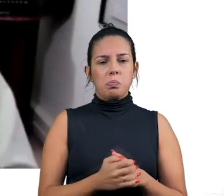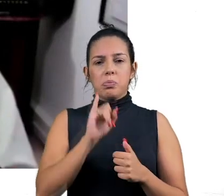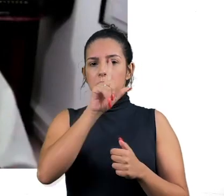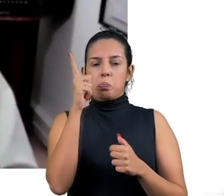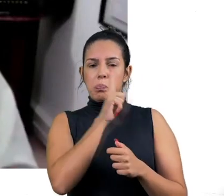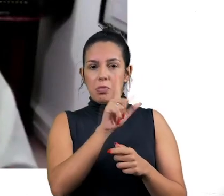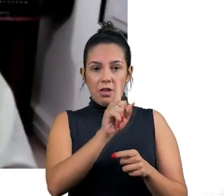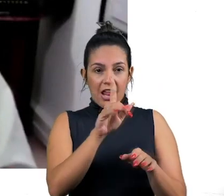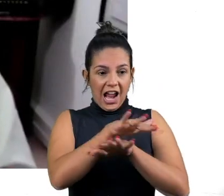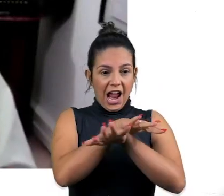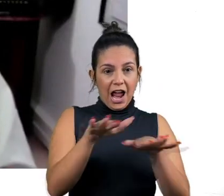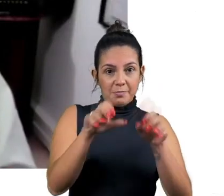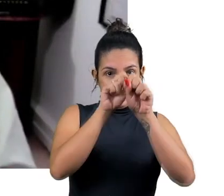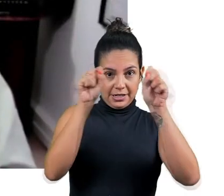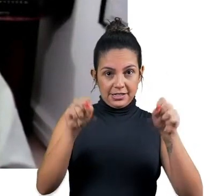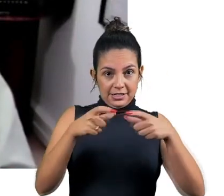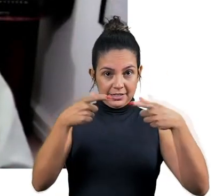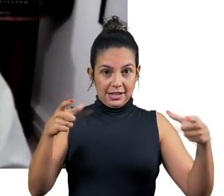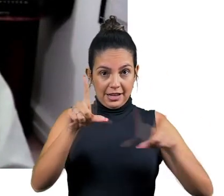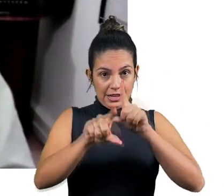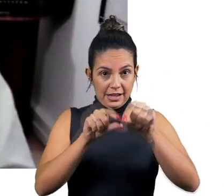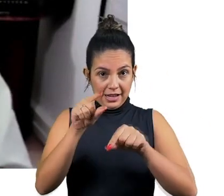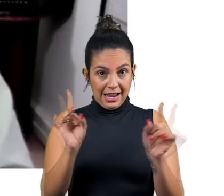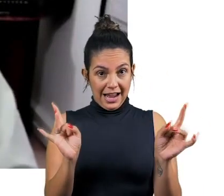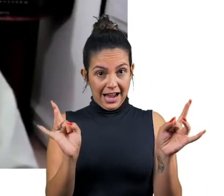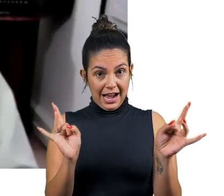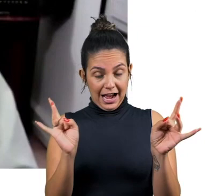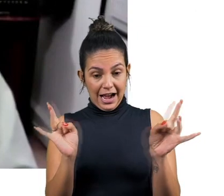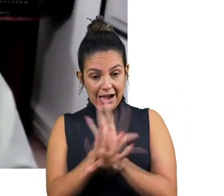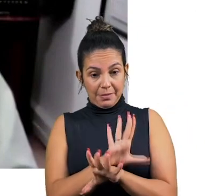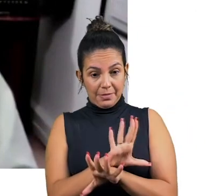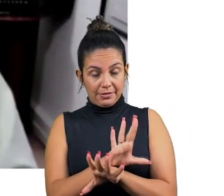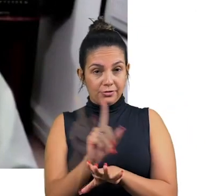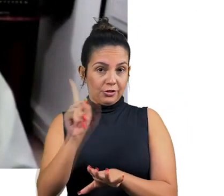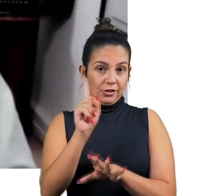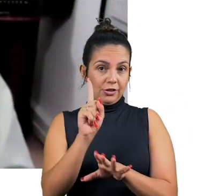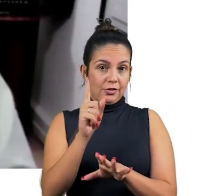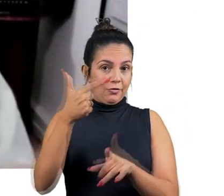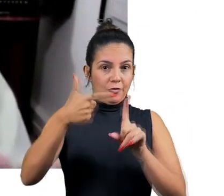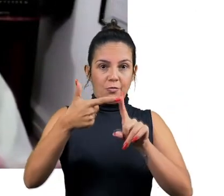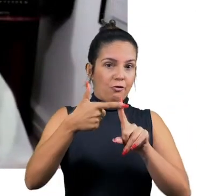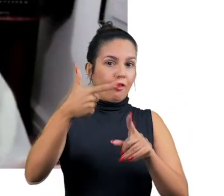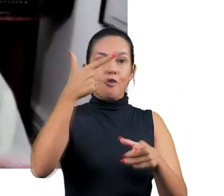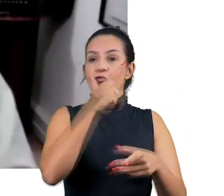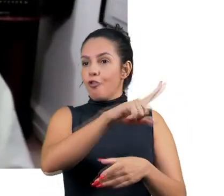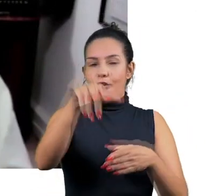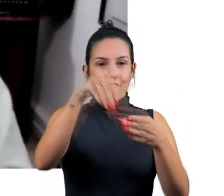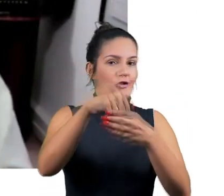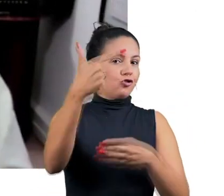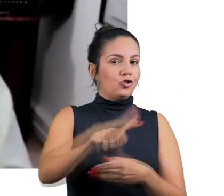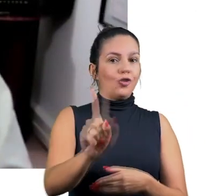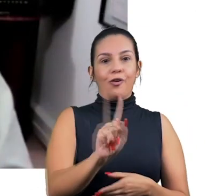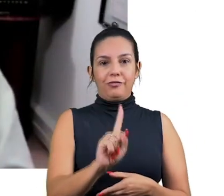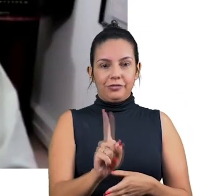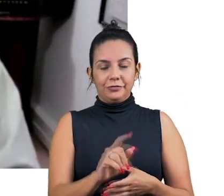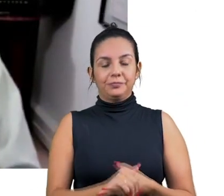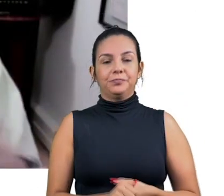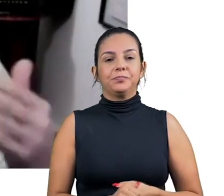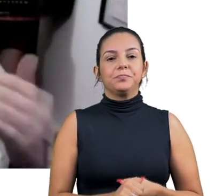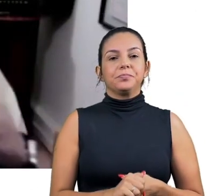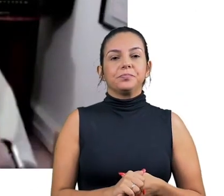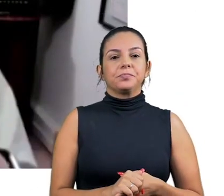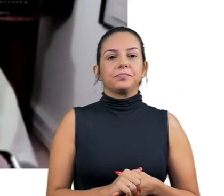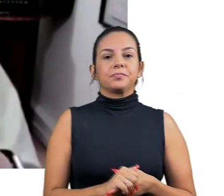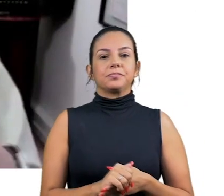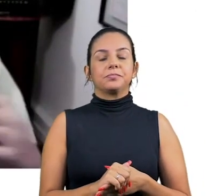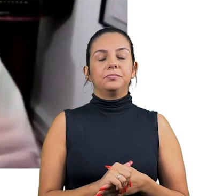não conseguem acabar com a democracia antes de terminar o primeiro mandato, não vão para o segundo. Eles não se reelegem. Né?